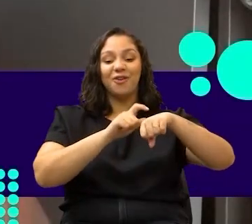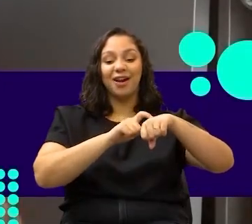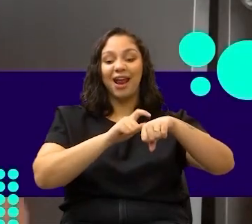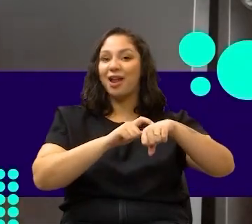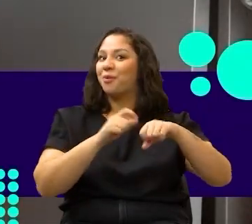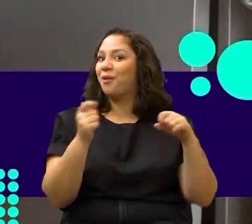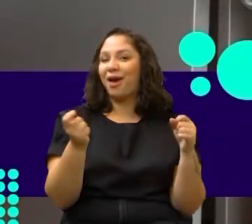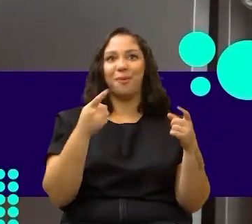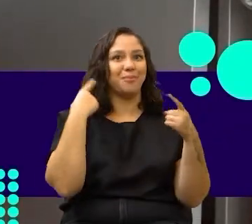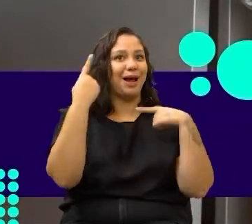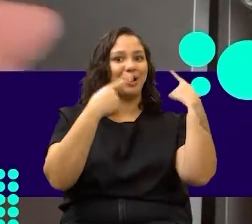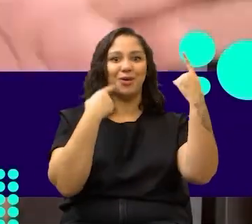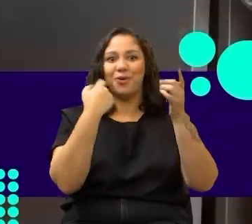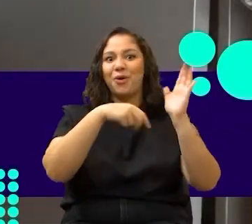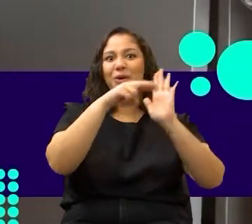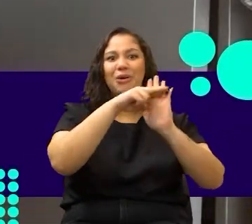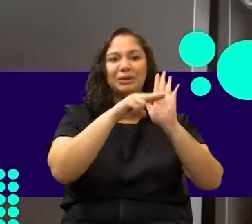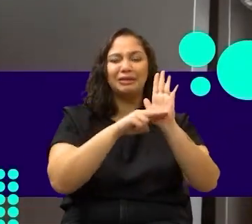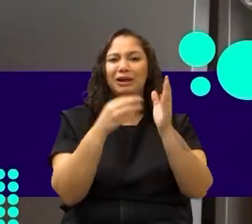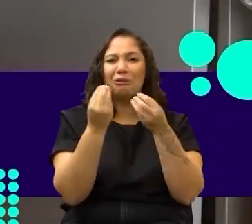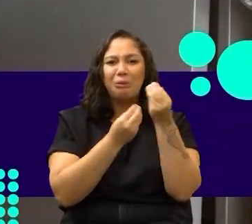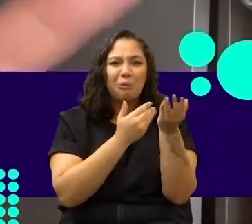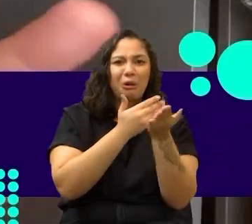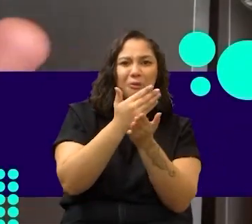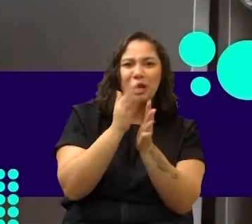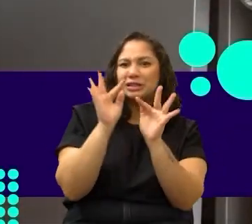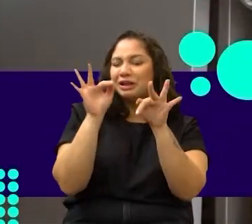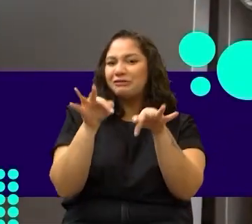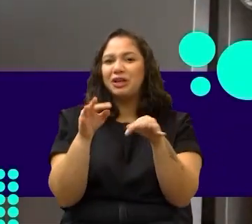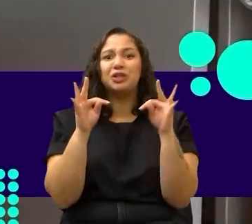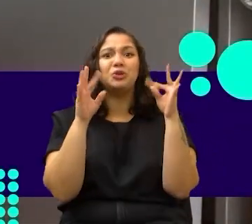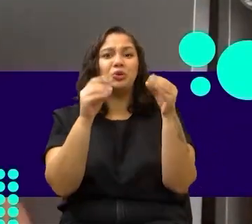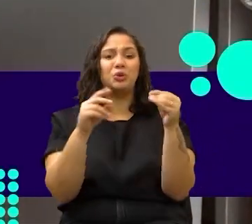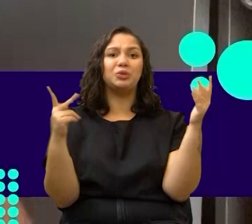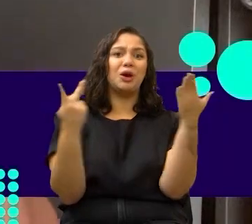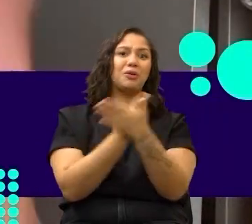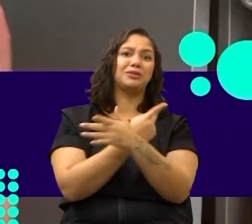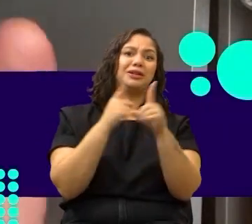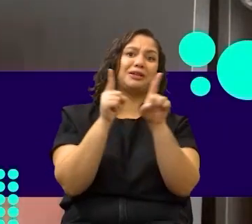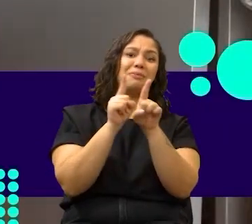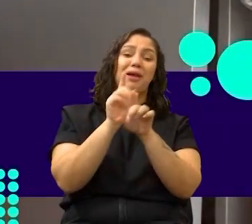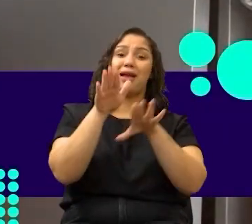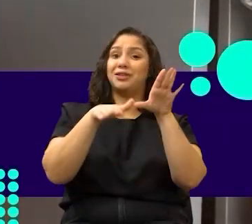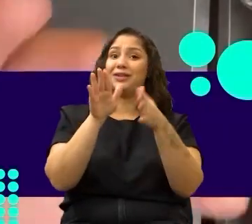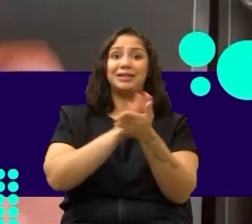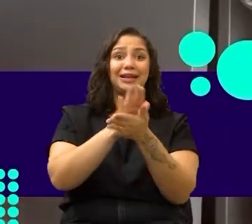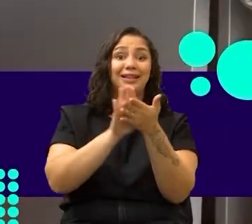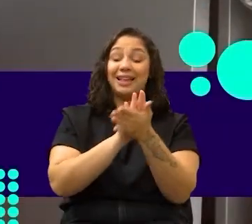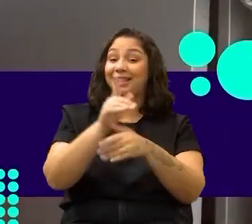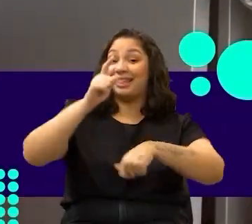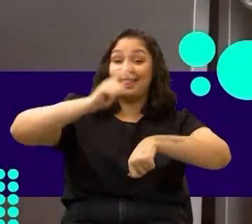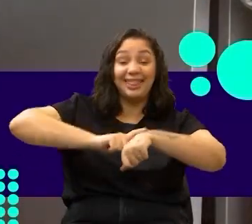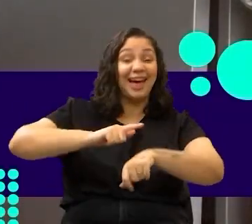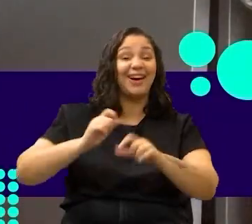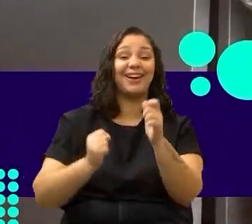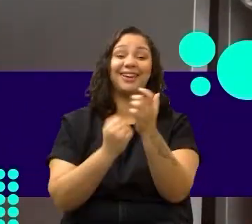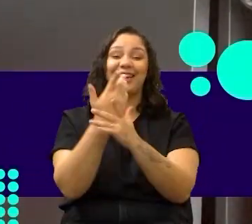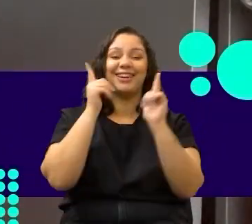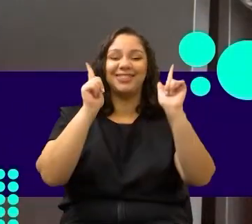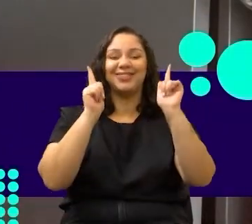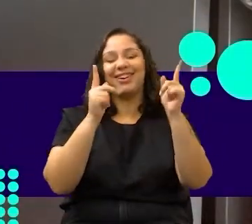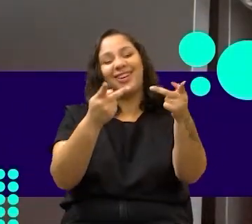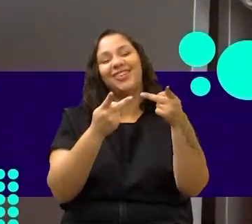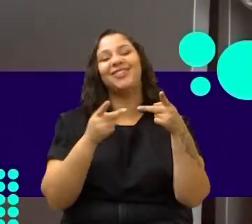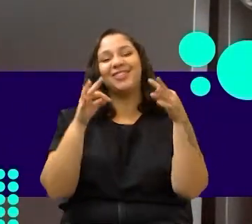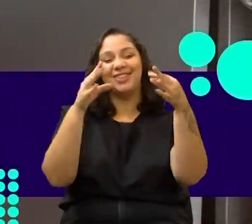show maluco, velho. Não tem roteiro, ninguém sabe como é que começa, nem como termina, tudo pode acontecer, inclusive o nada. Improviso total, mas tem sido tão divertido que eu